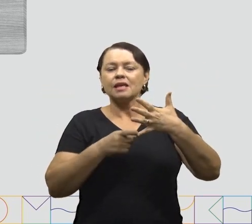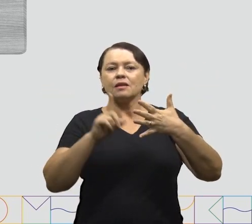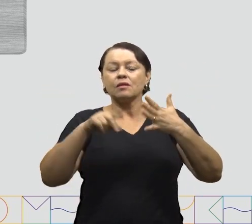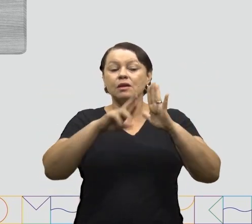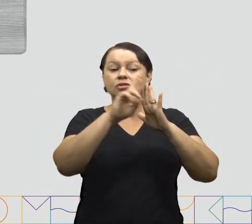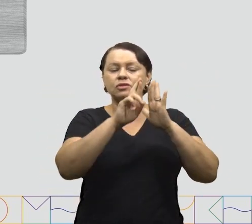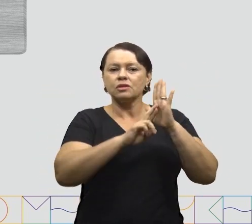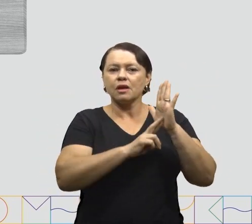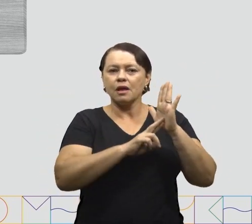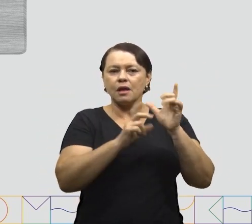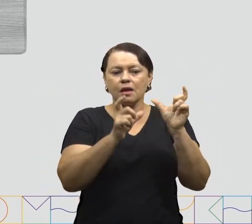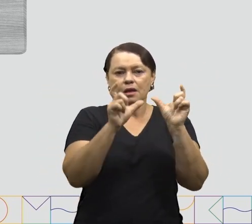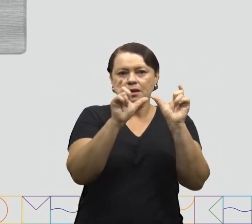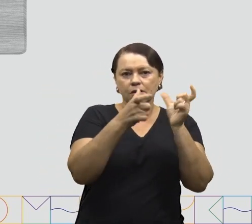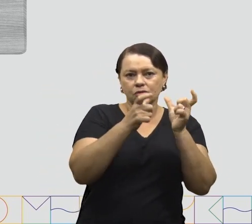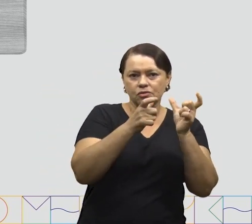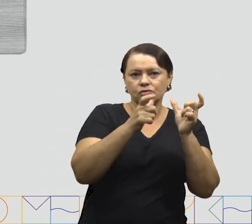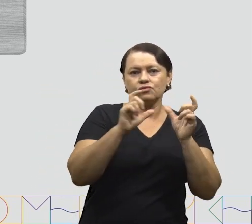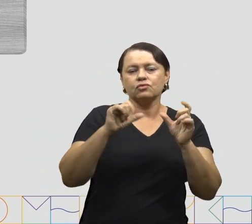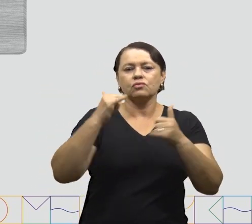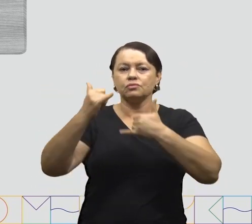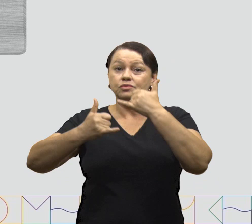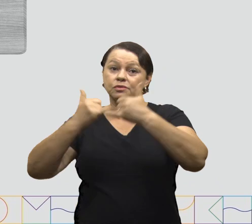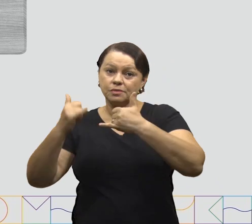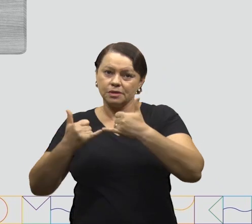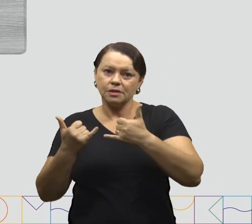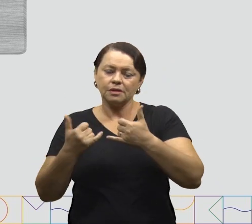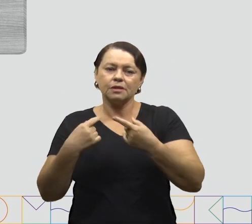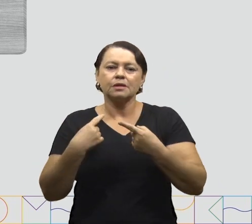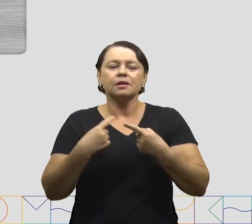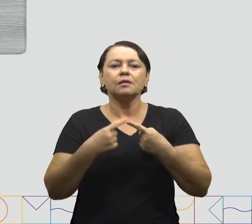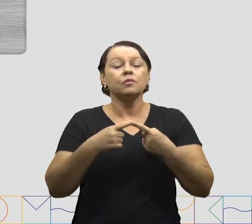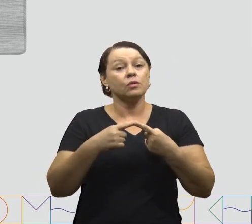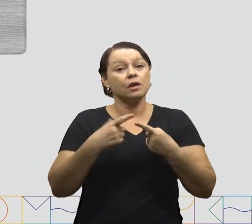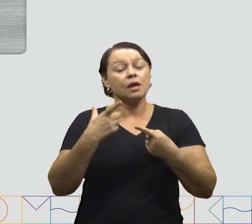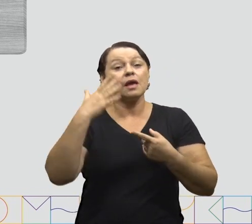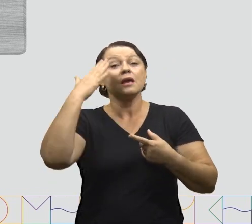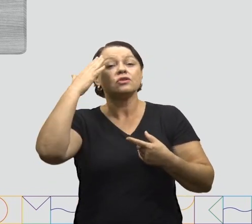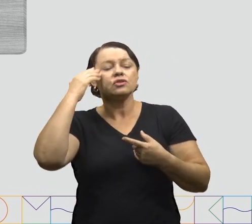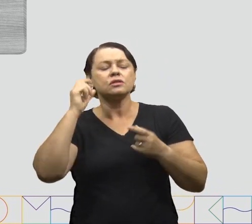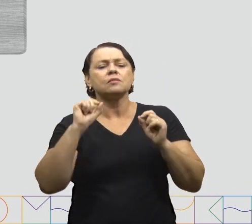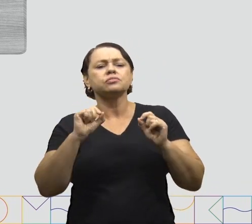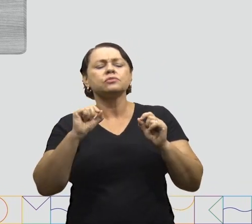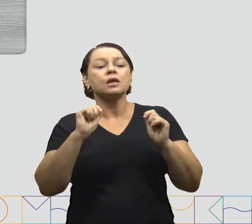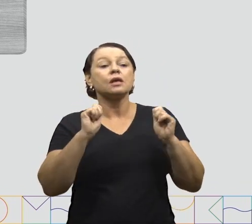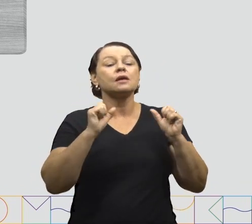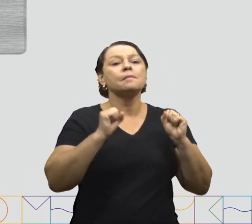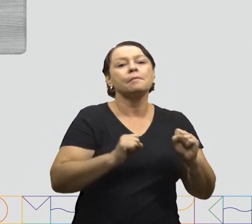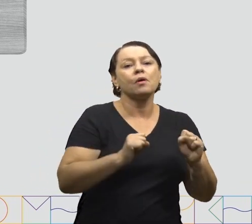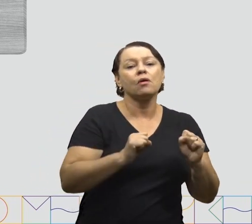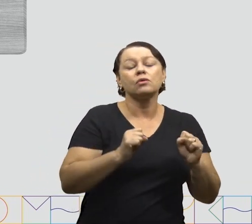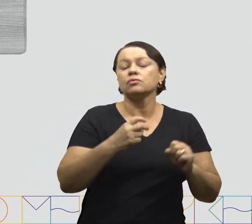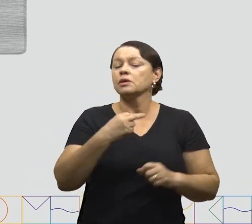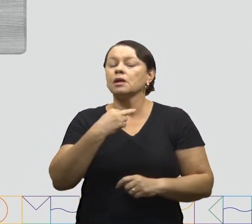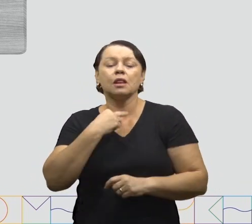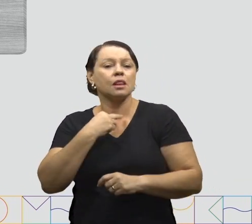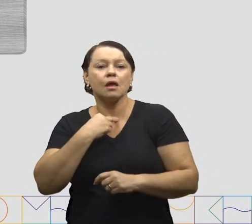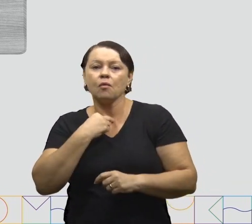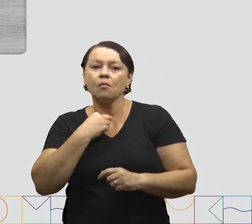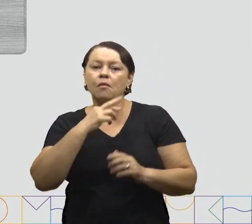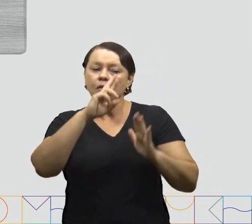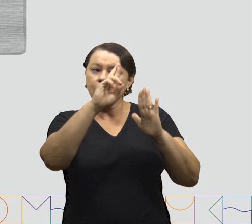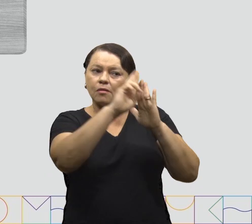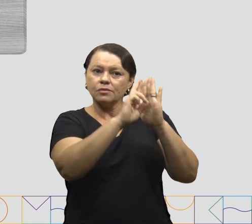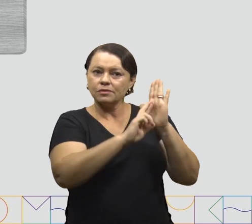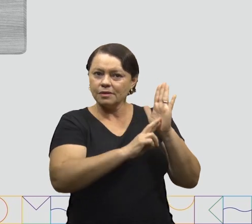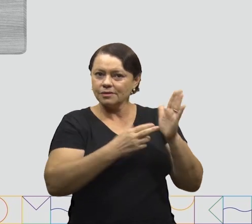regras do jogo ou brincadeira. Aqui nas regras, nós podemos dizer o que é permitido e o que não pode ser feito durante toda a